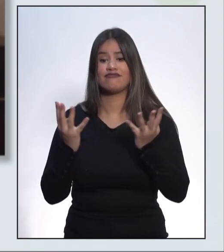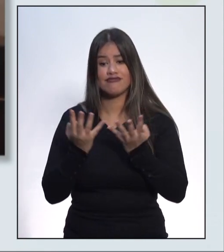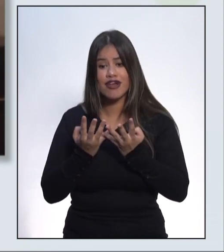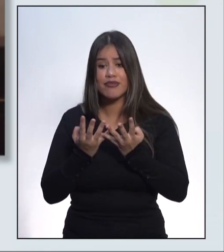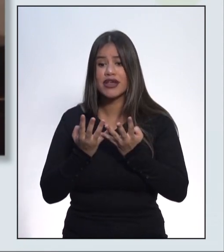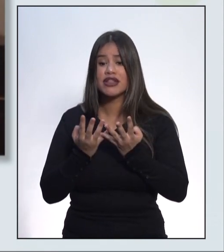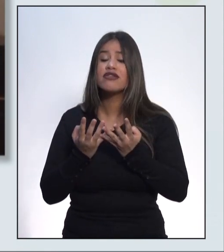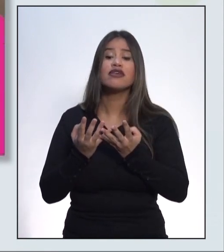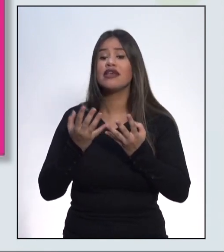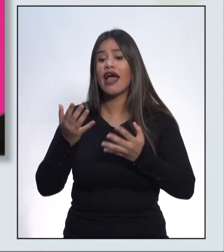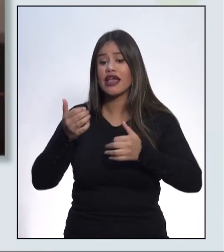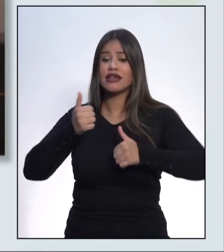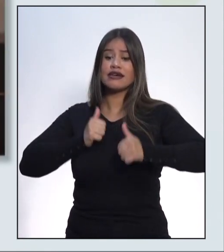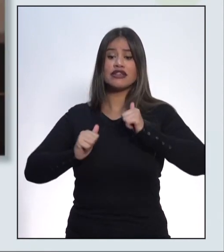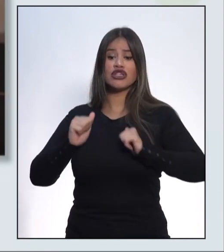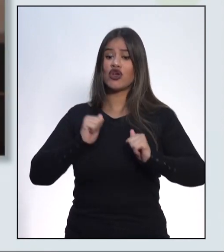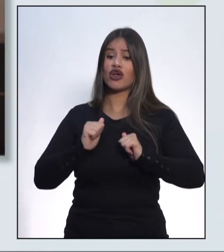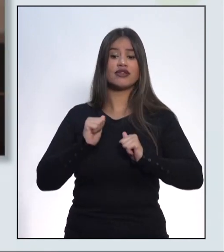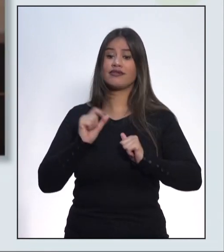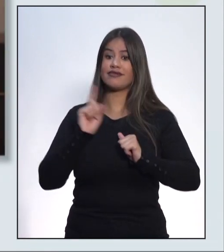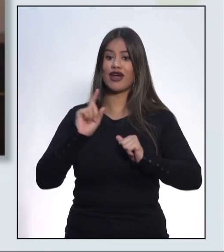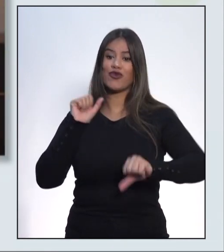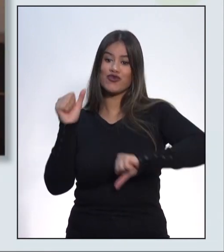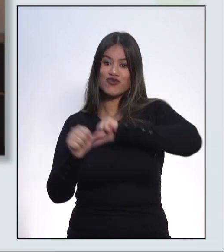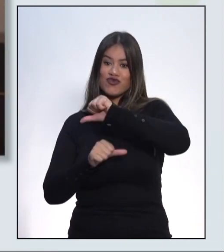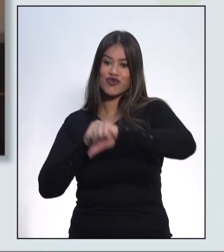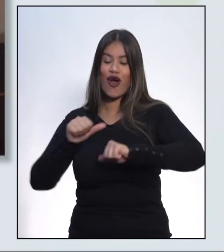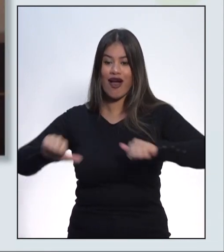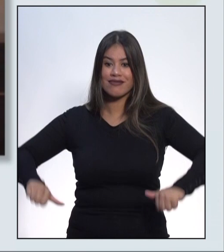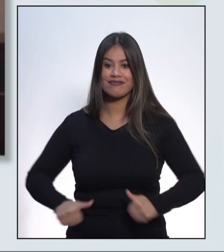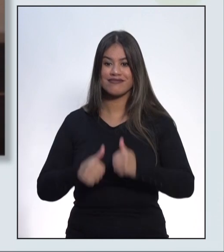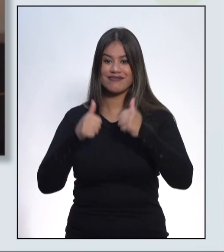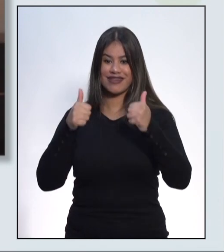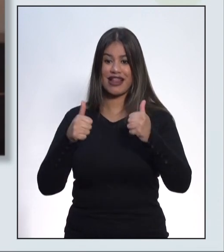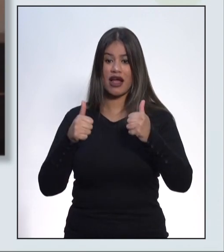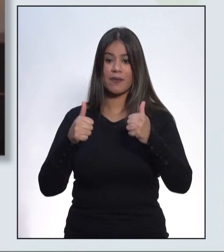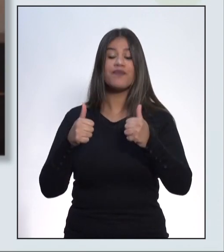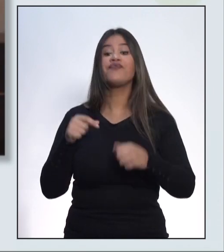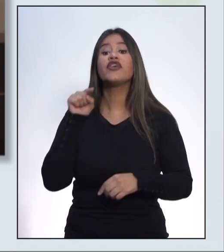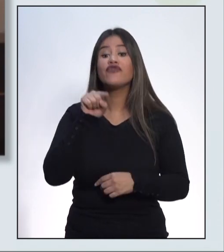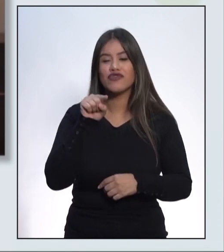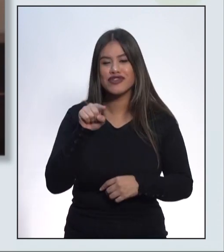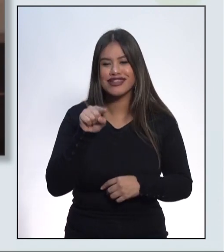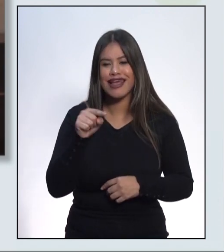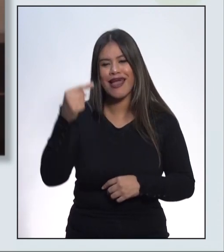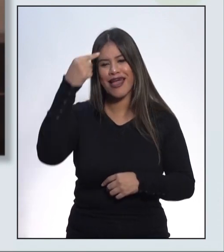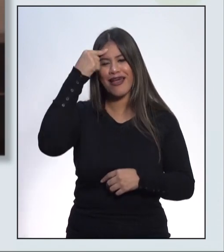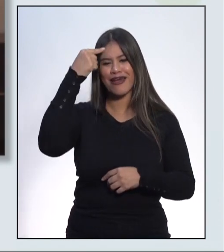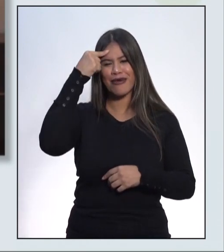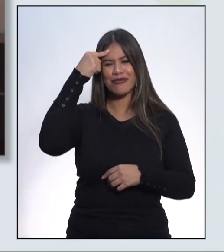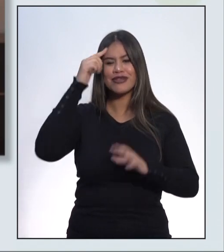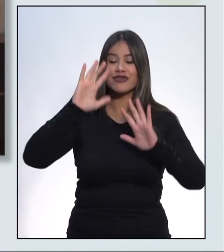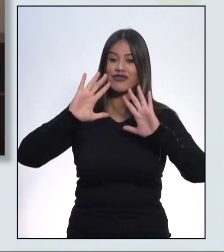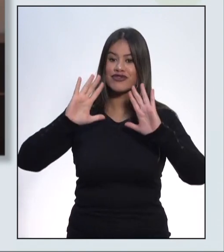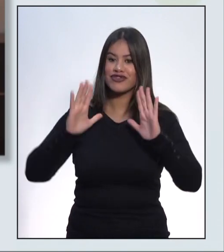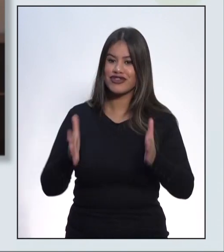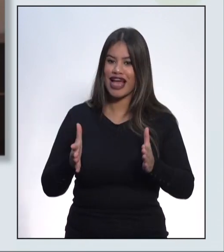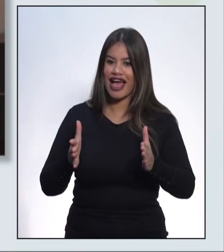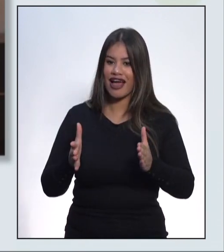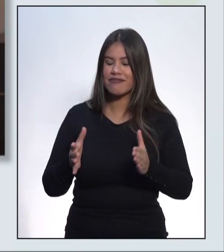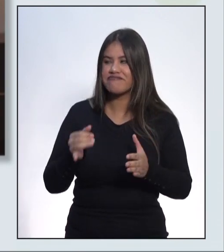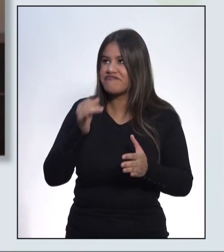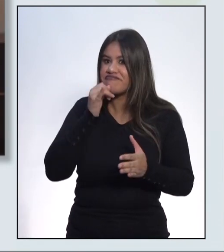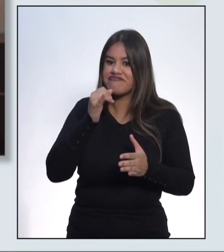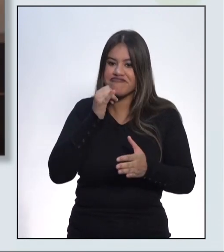elas a ficarem bem, a ficarem melhor. E você? Já pensou em alguma coisa? Então, escolha alguma coisa do seu dia